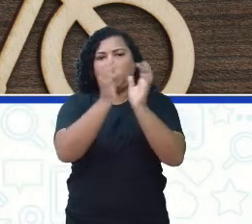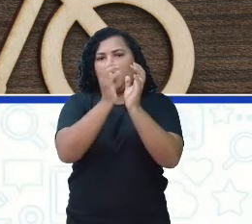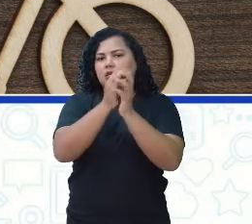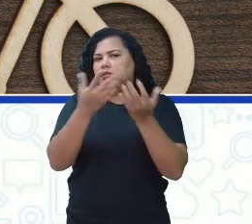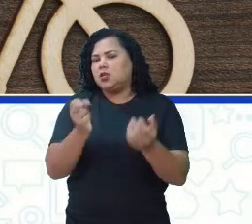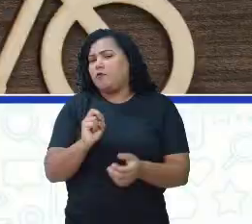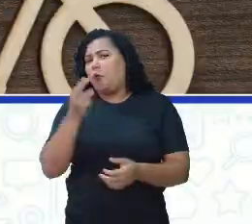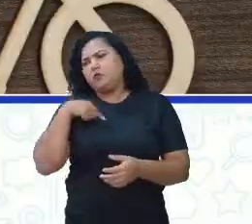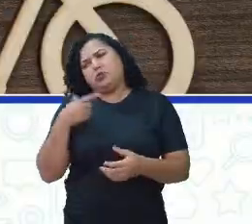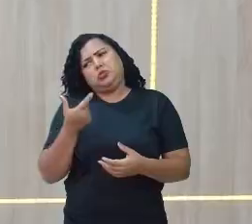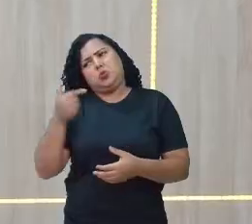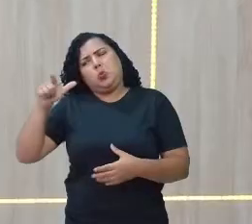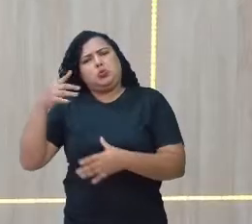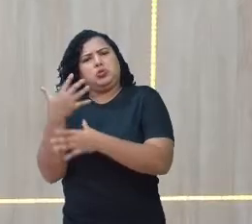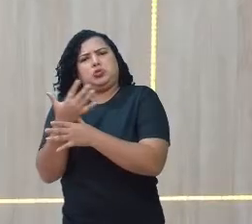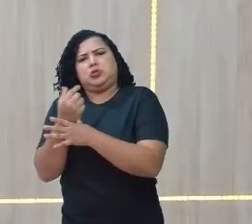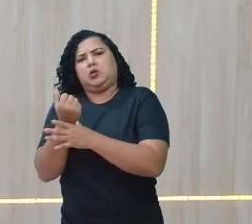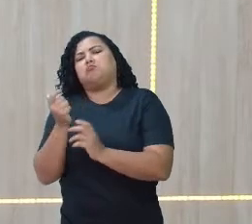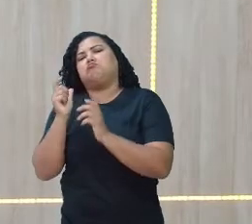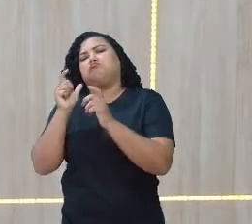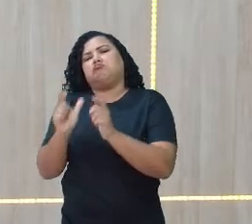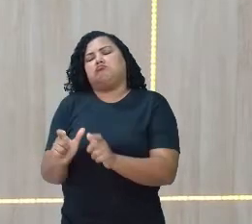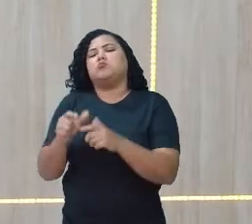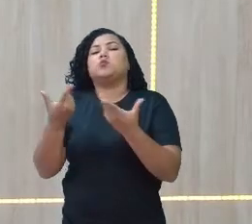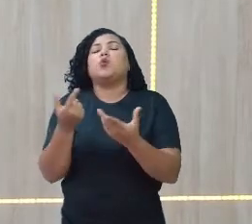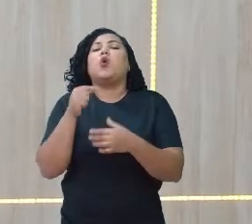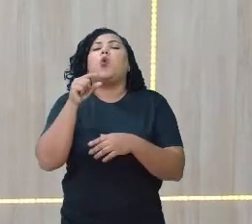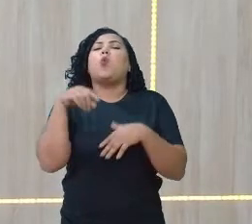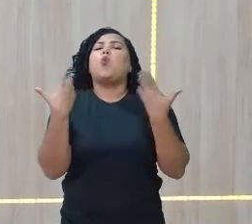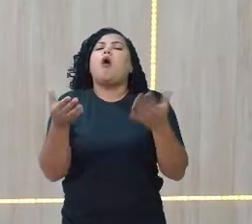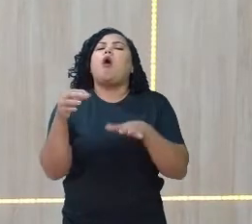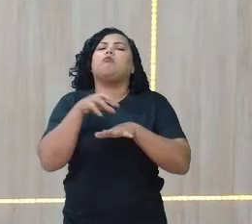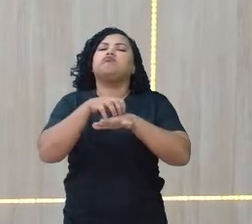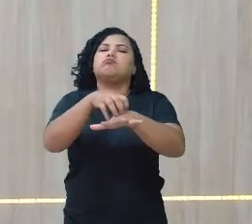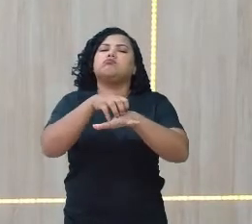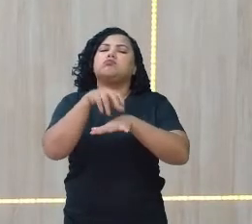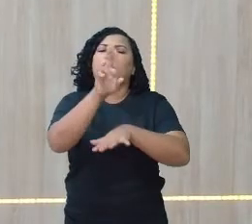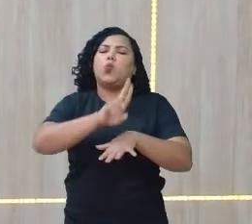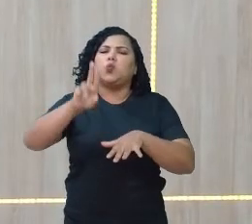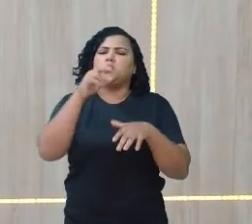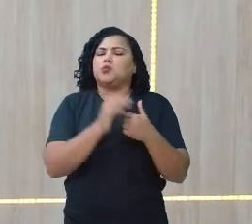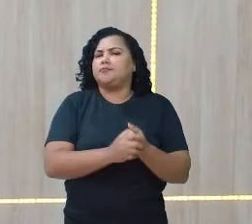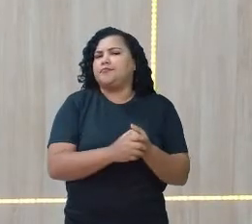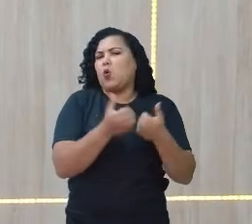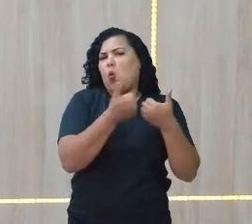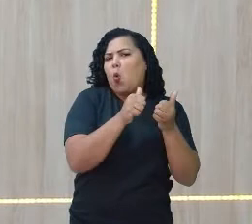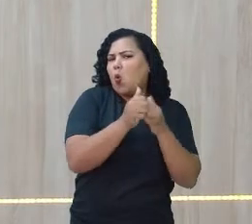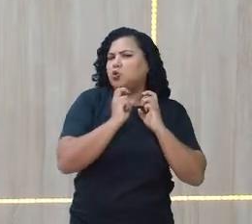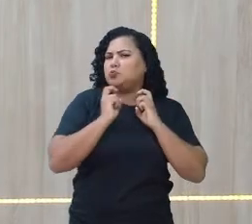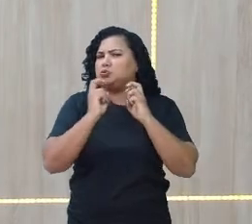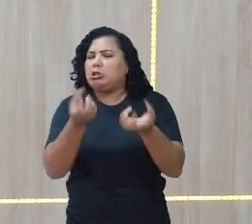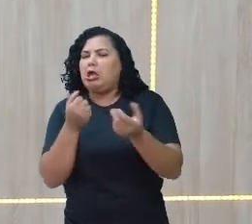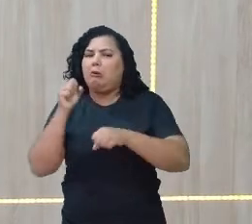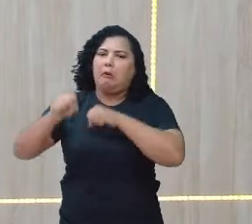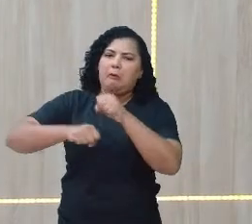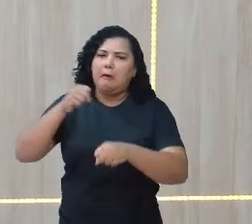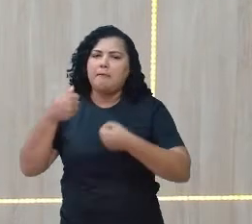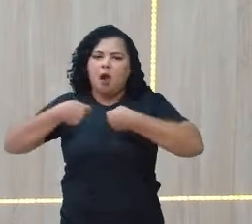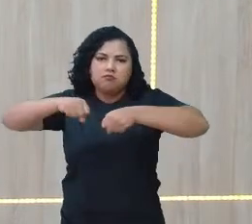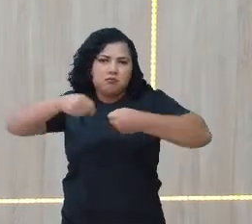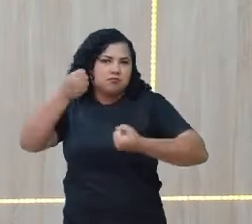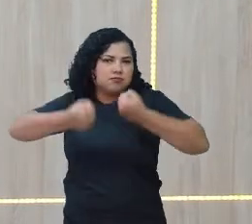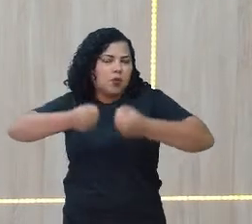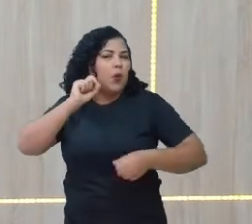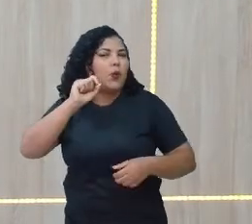região metropolitana para chegar ao Recife, que meio de transporte você utiliza? Então, eu acho que isso é uma questão muito importante, afinal de contas, né, com a população enorme, a gente